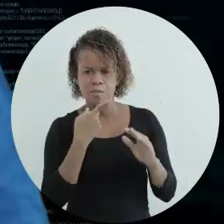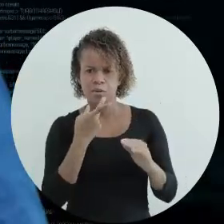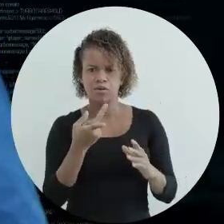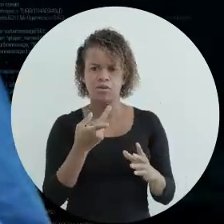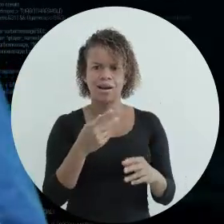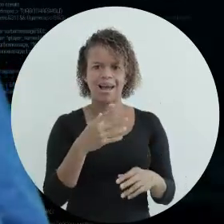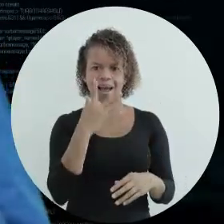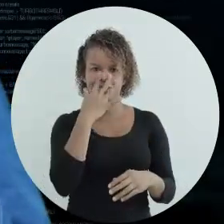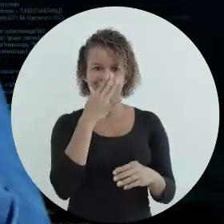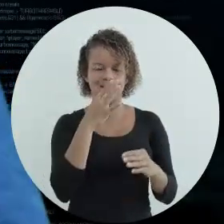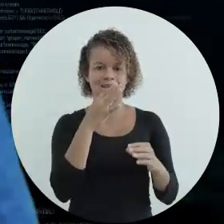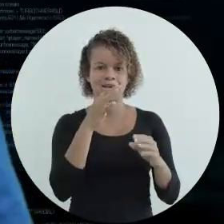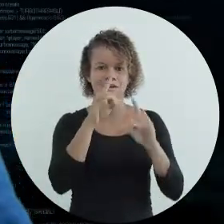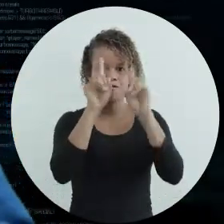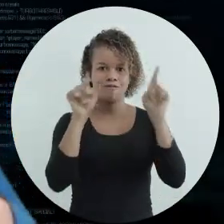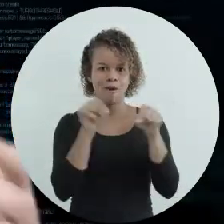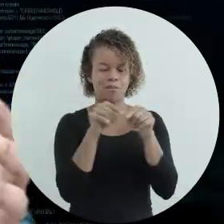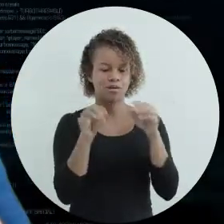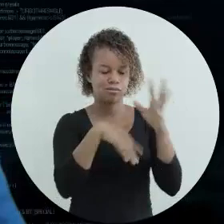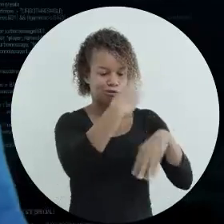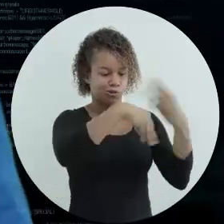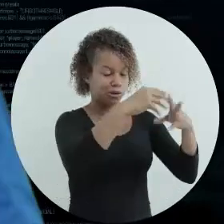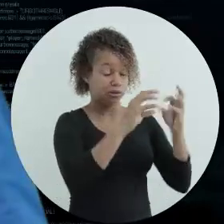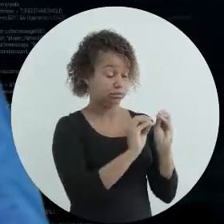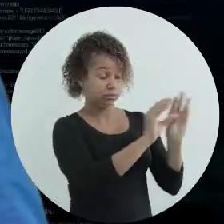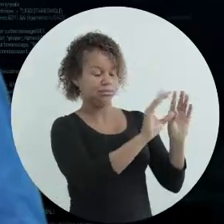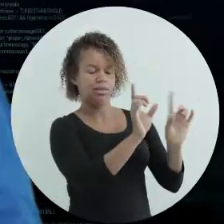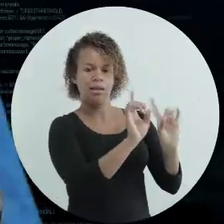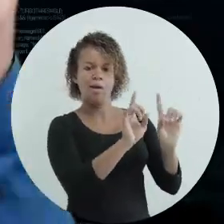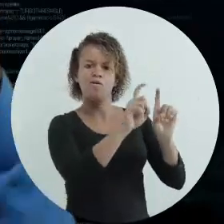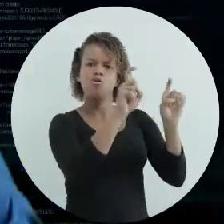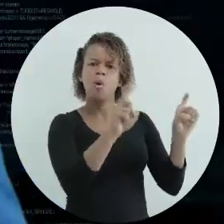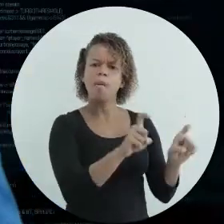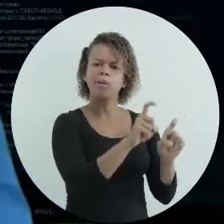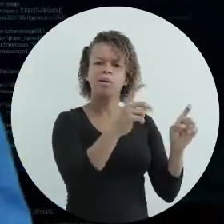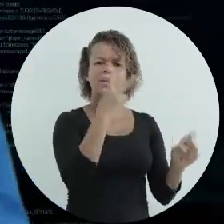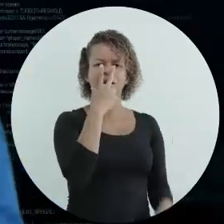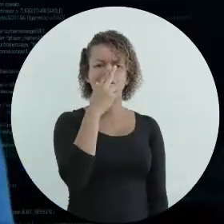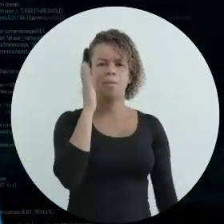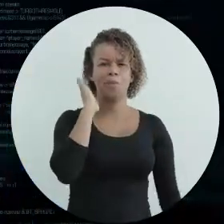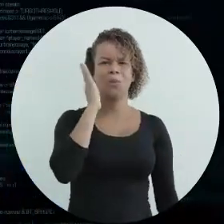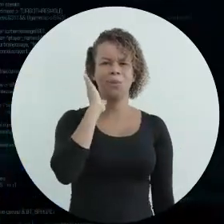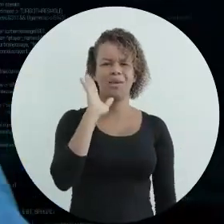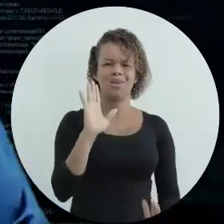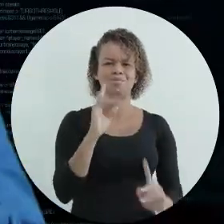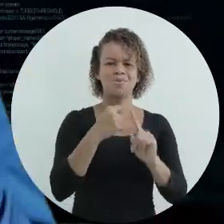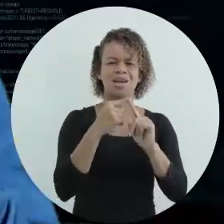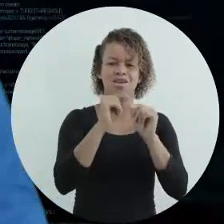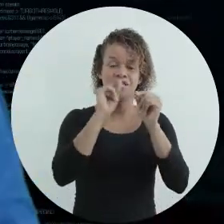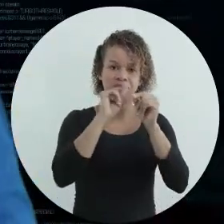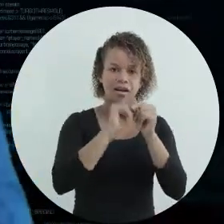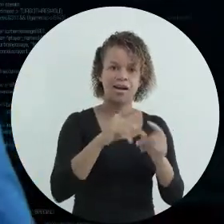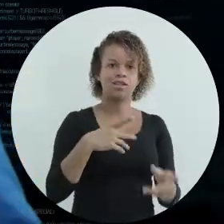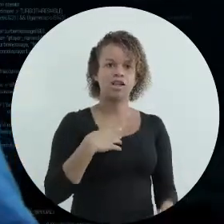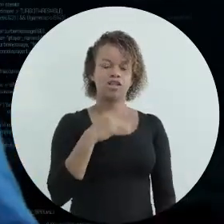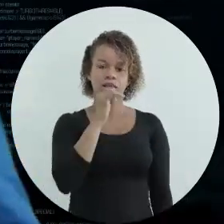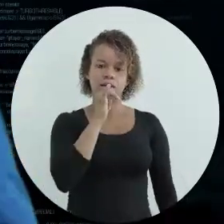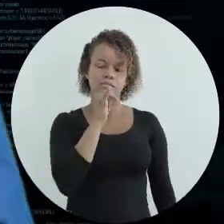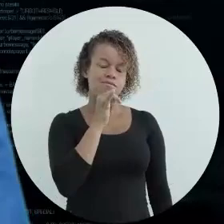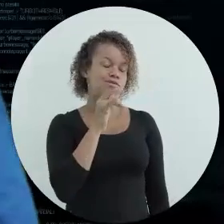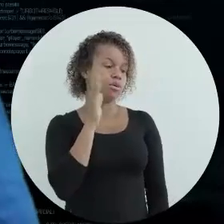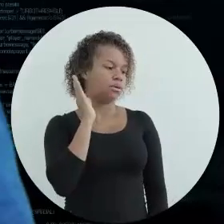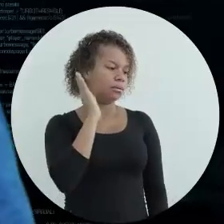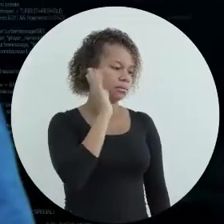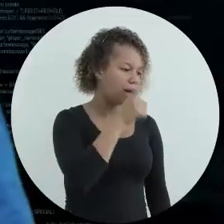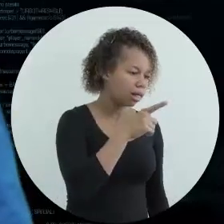misturadas. E o computador, ele é bem burrinho, ele vai fazer exatamente aquilo que a gente manda, exatamente. Então,